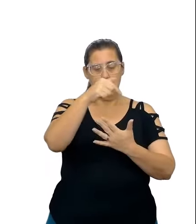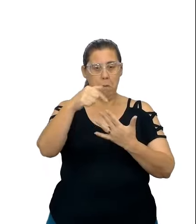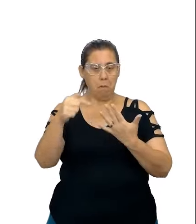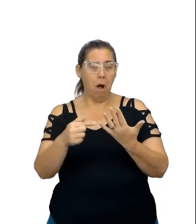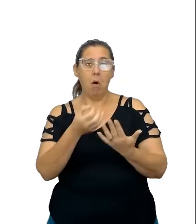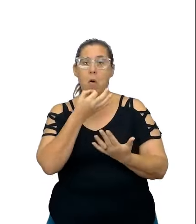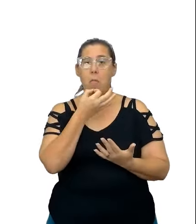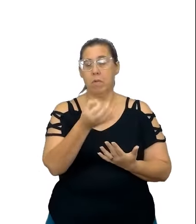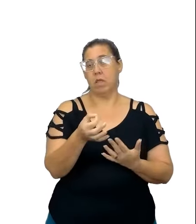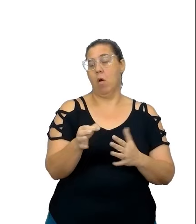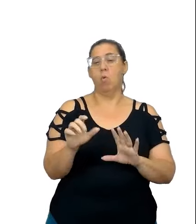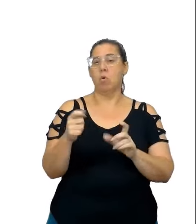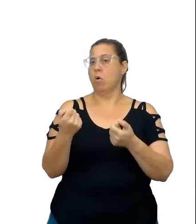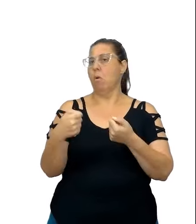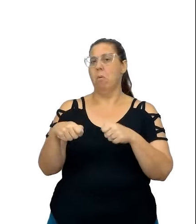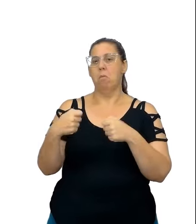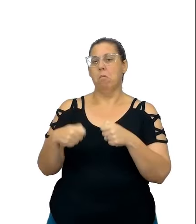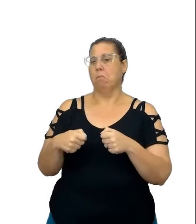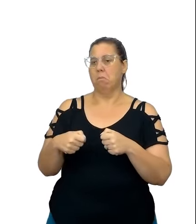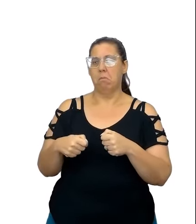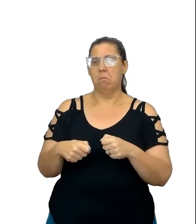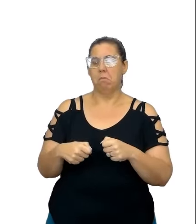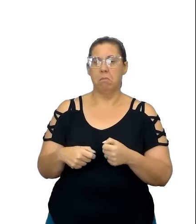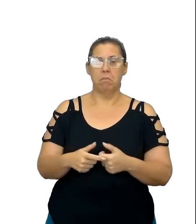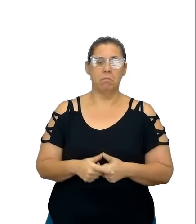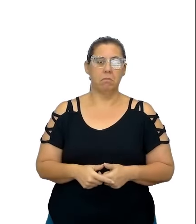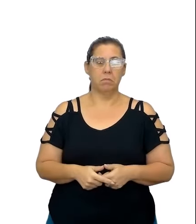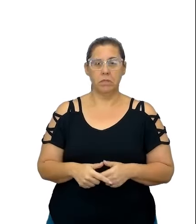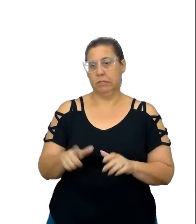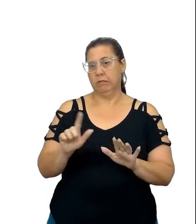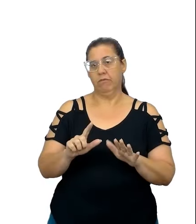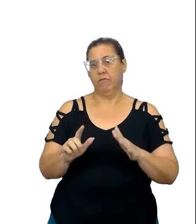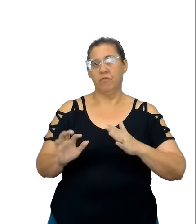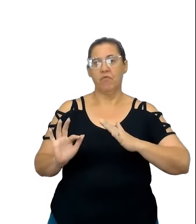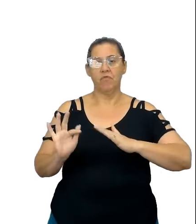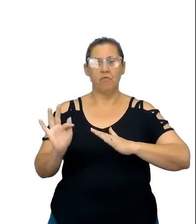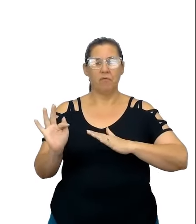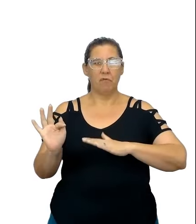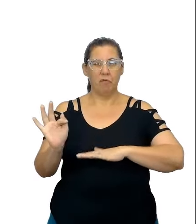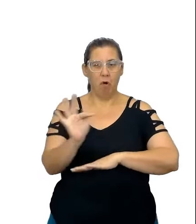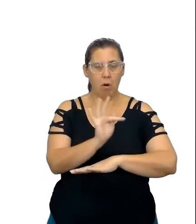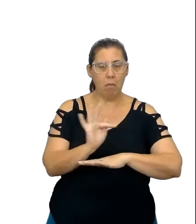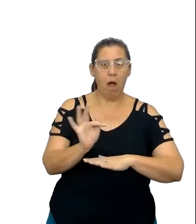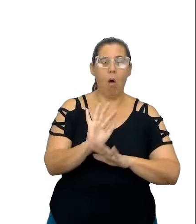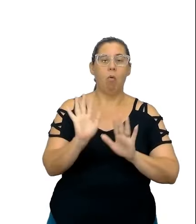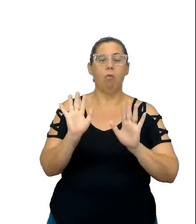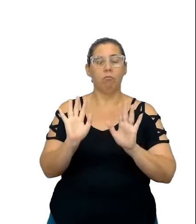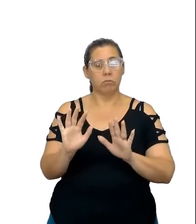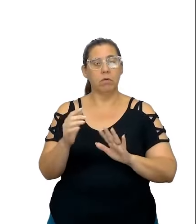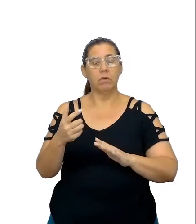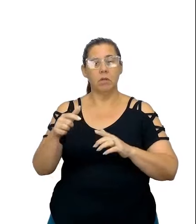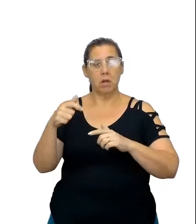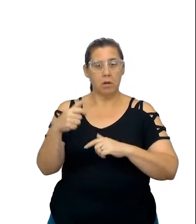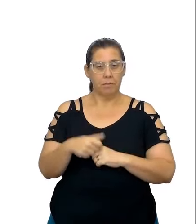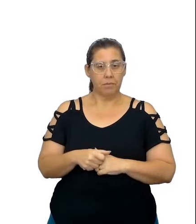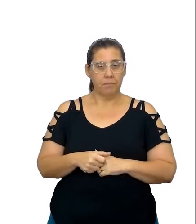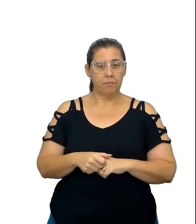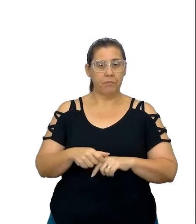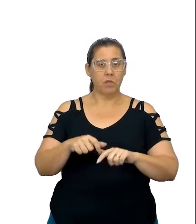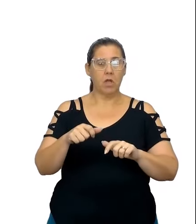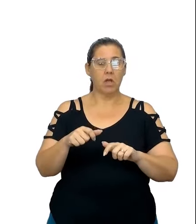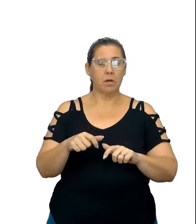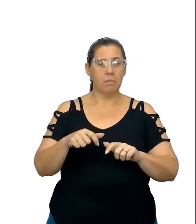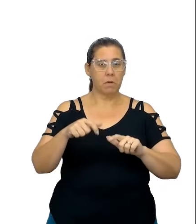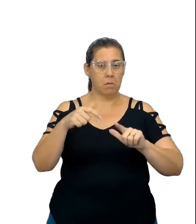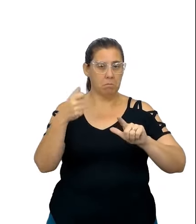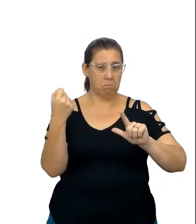vista não necessariamente precisam ser estritamente formais. Então, essa é a definição teórica de meme, mas quando nós